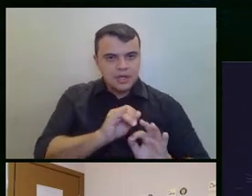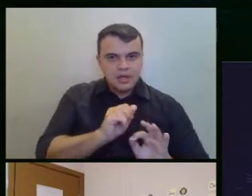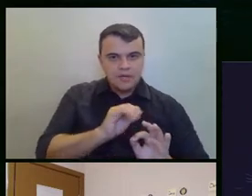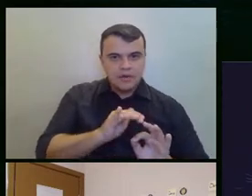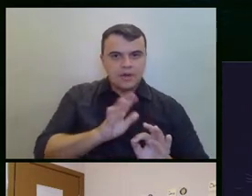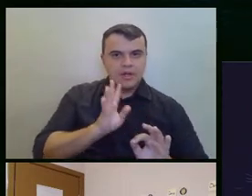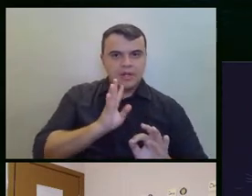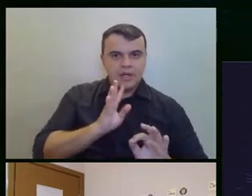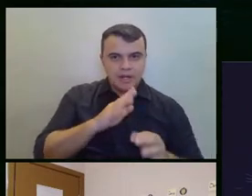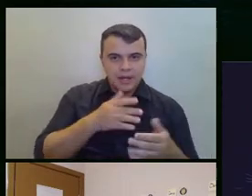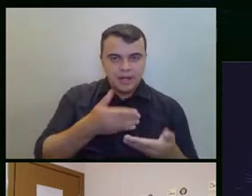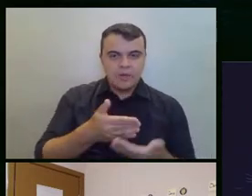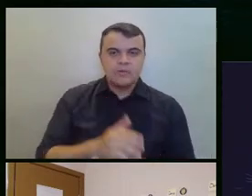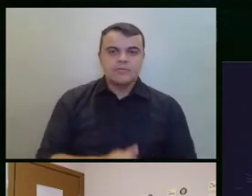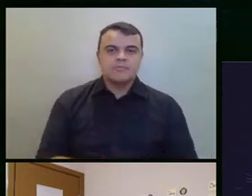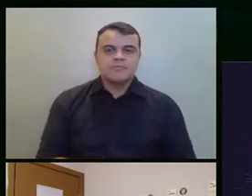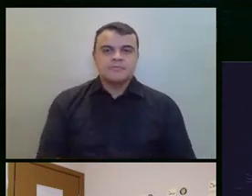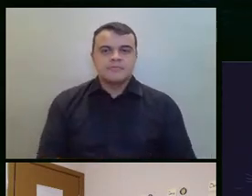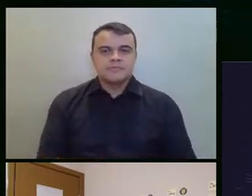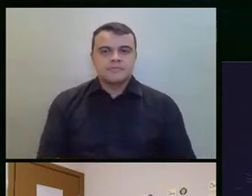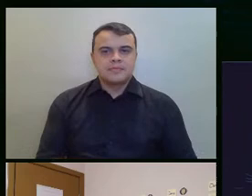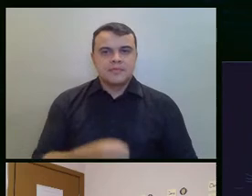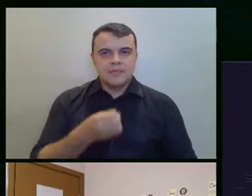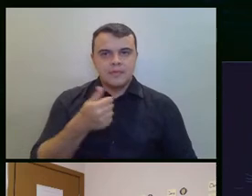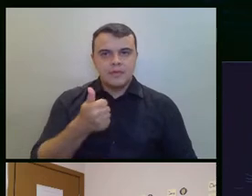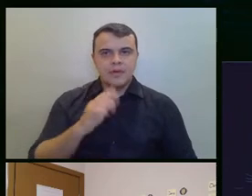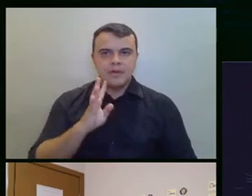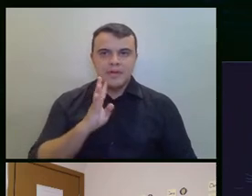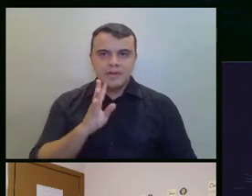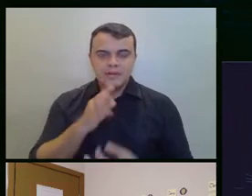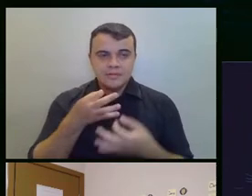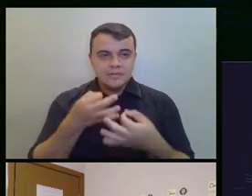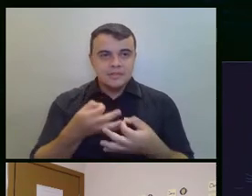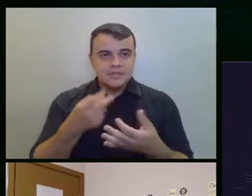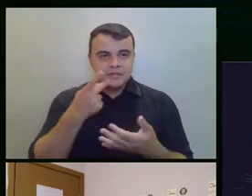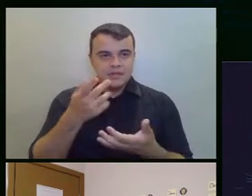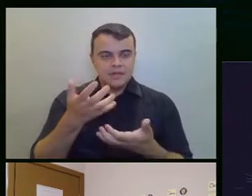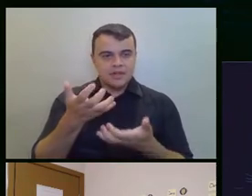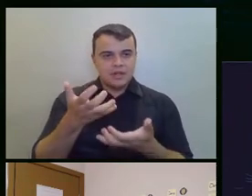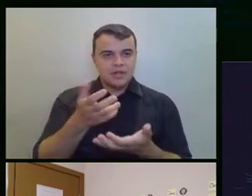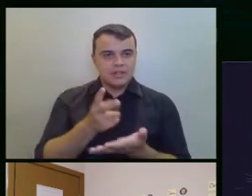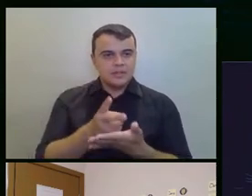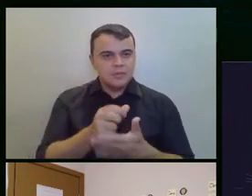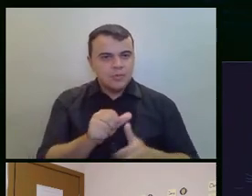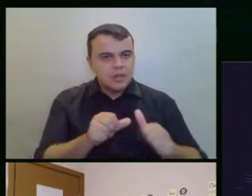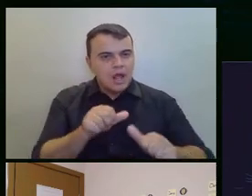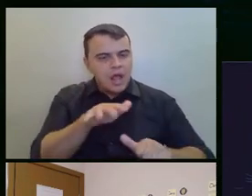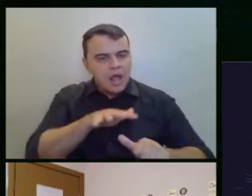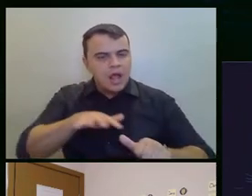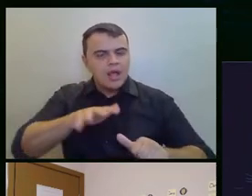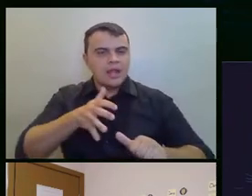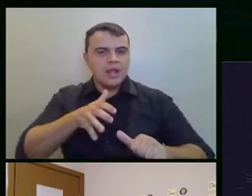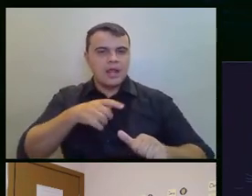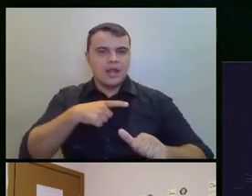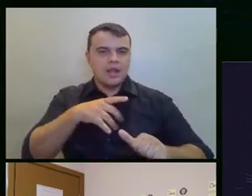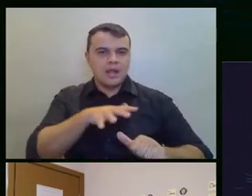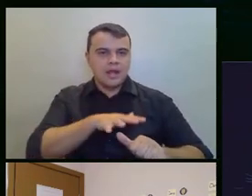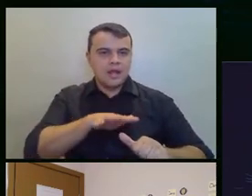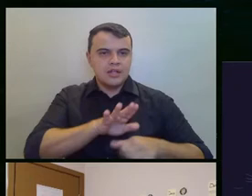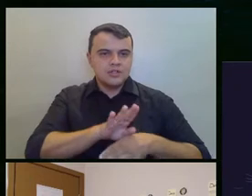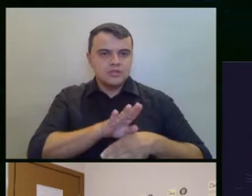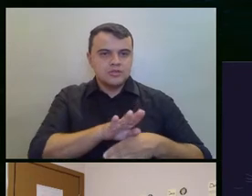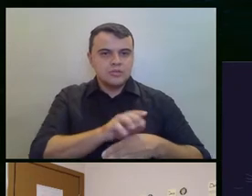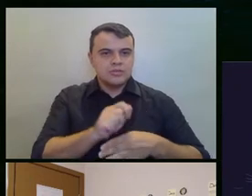demais show de bola pessoal querendo mudar de área Quero sair da área de suporte